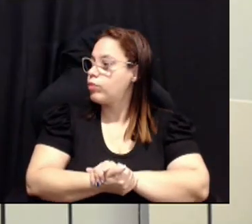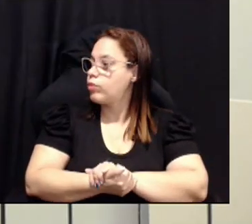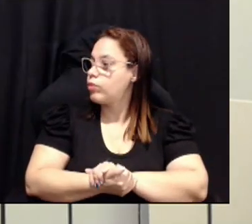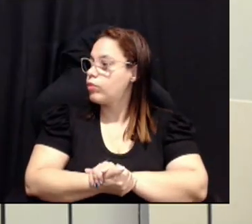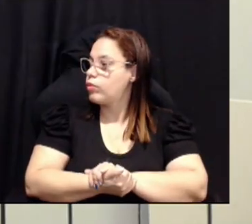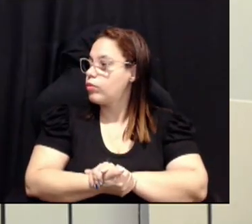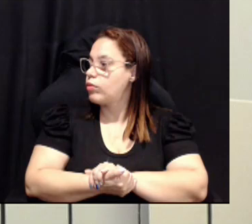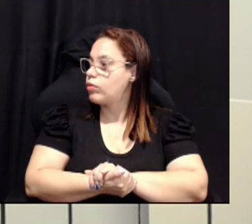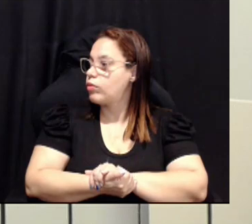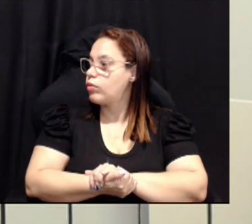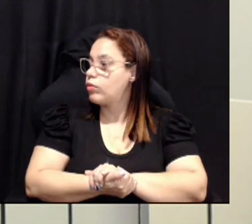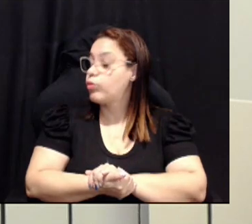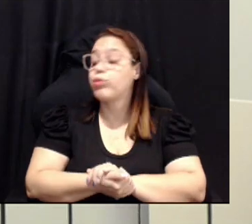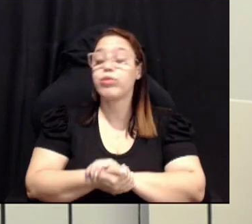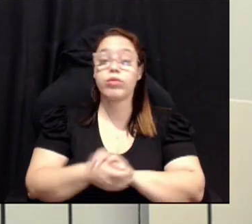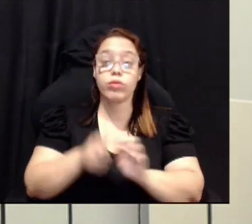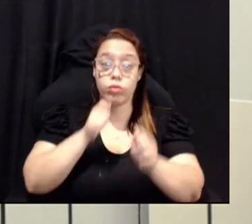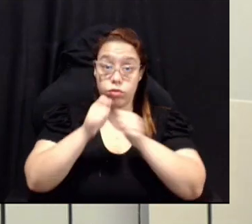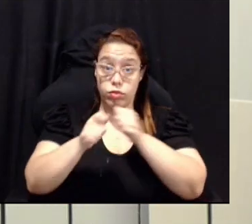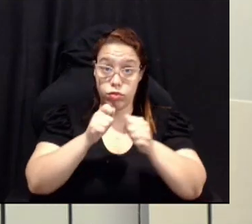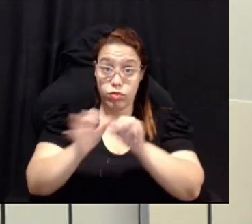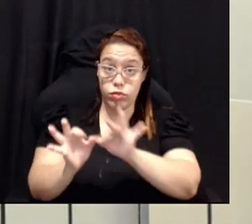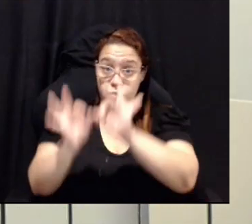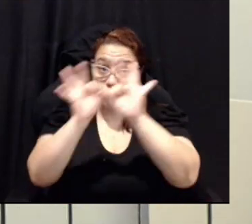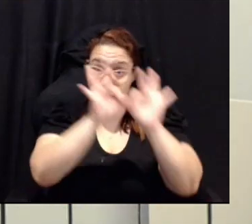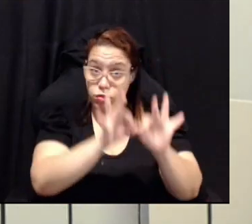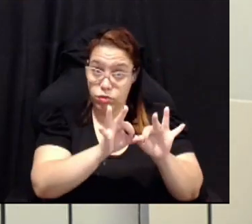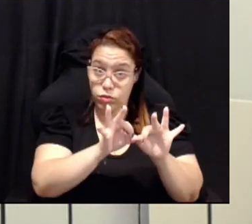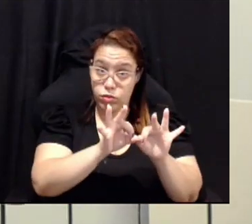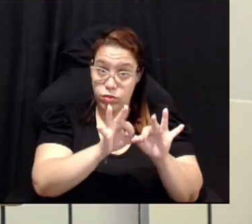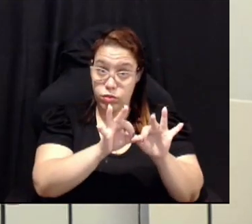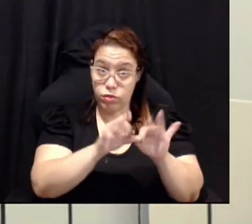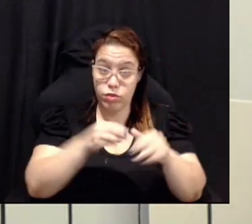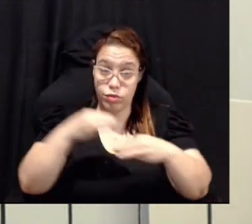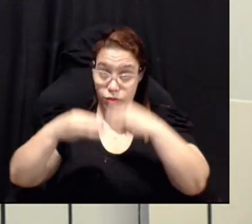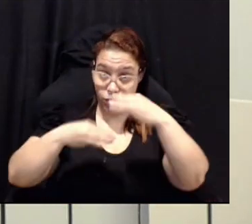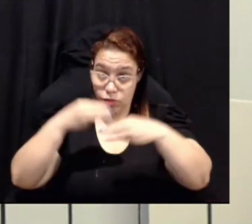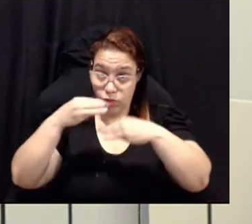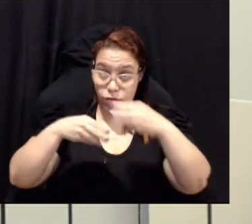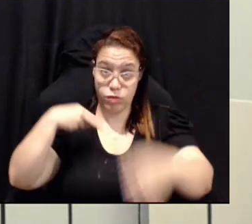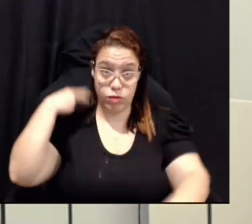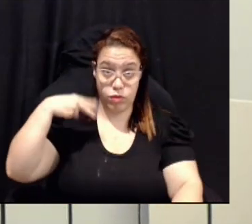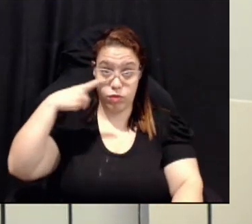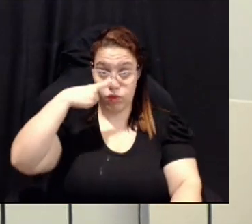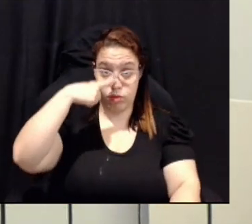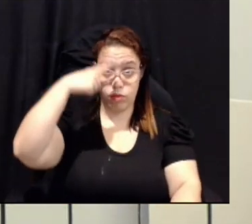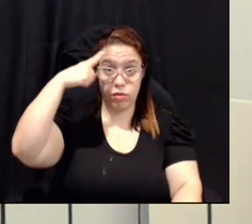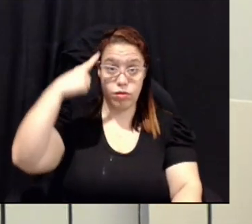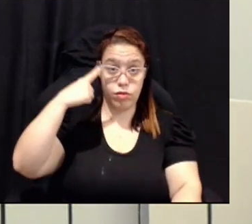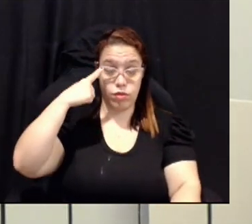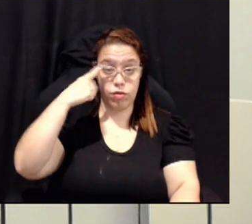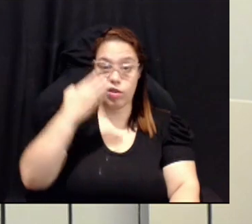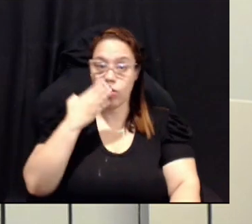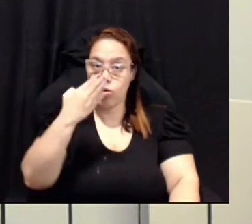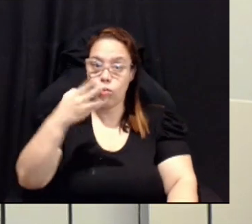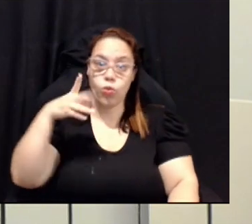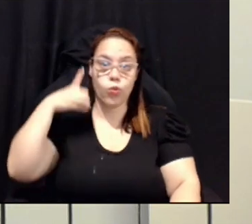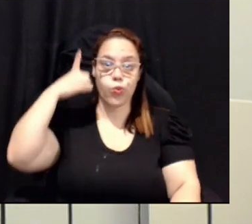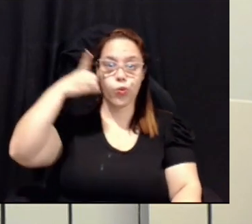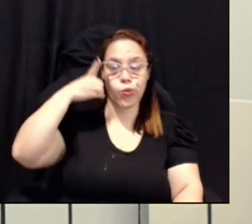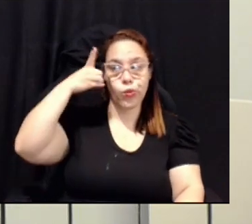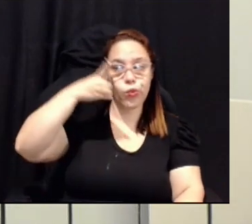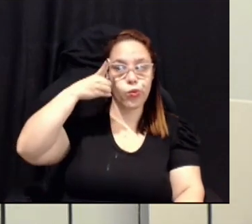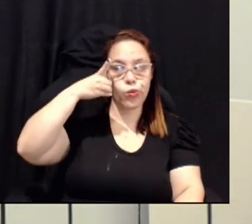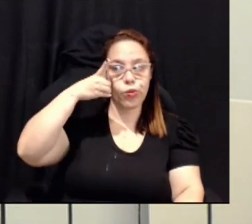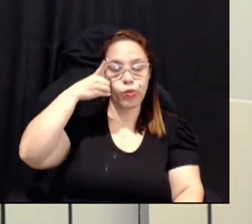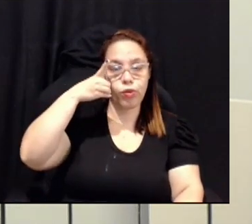Essa reportagem que nós acabamos de assistir foi a moção da vereadora Paula Miguel, que apela aos deputados federais para que